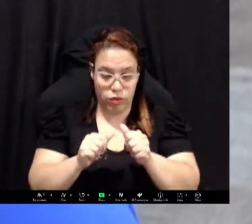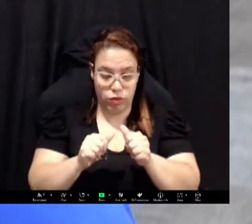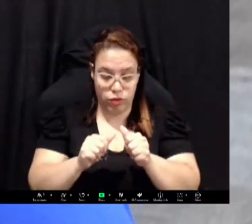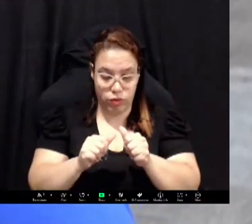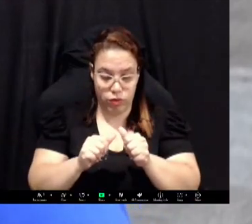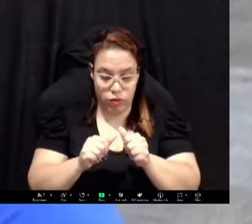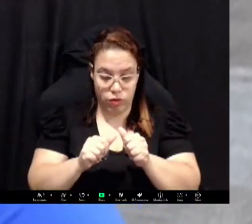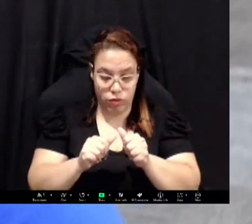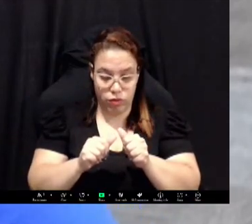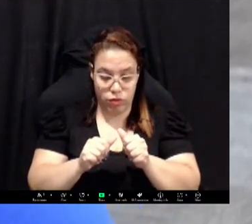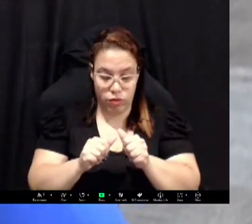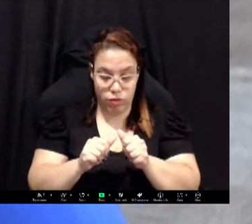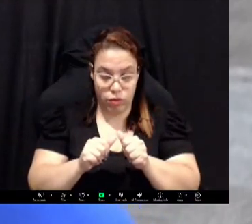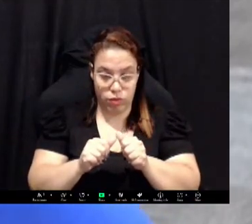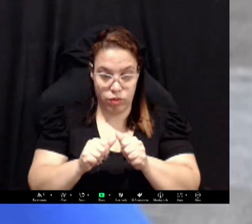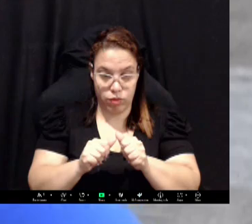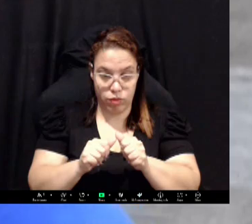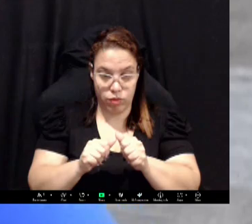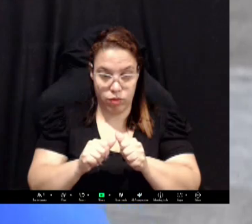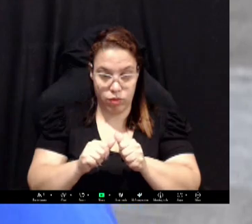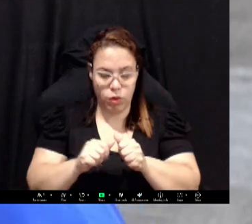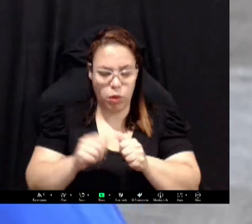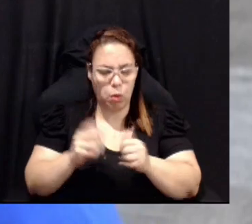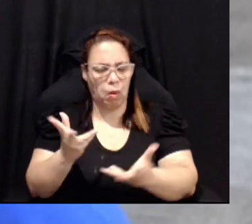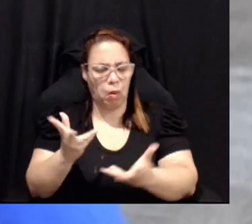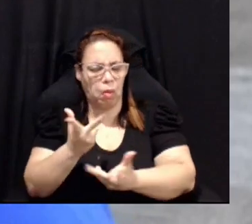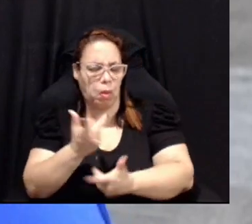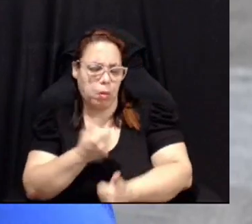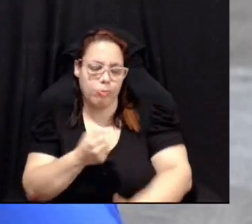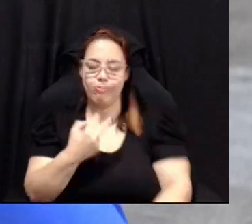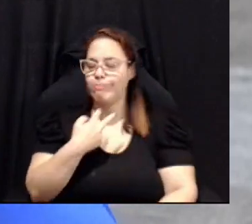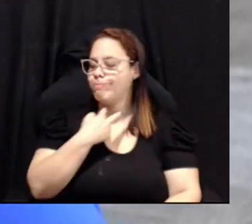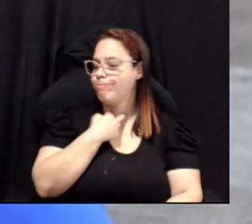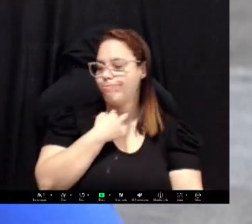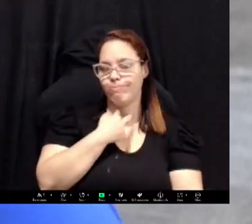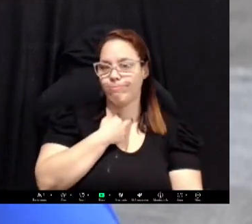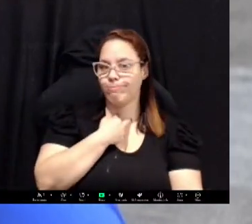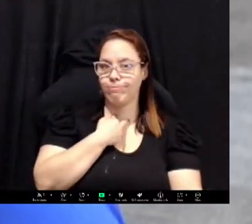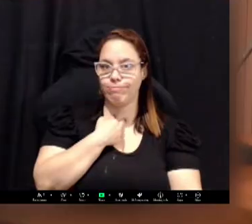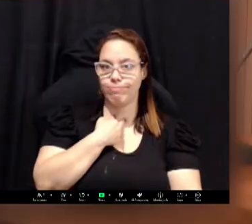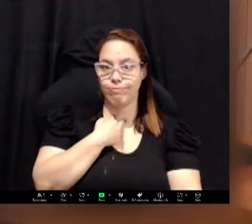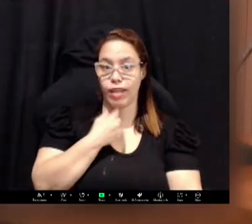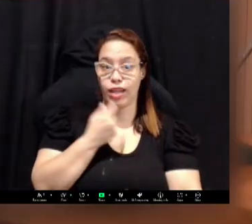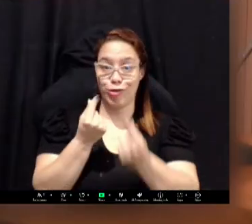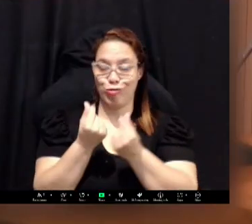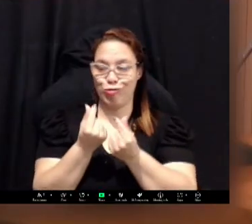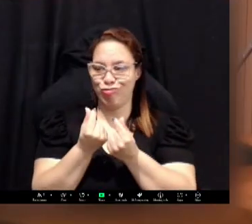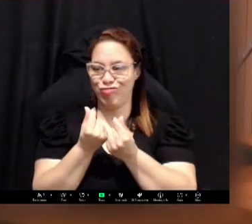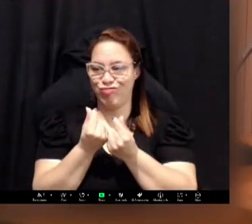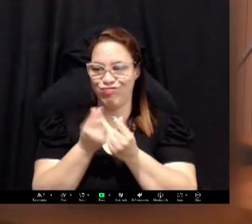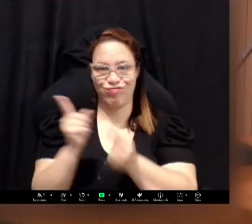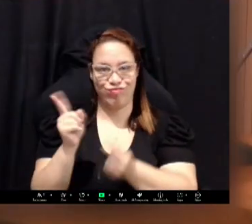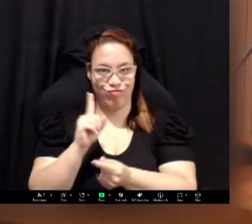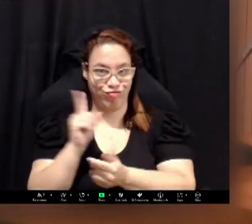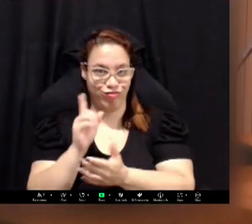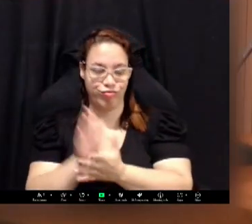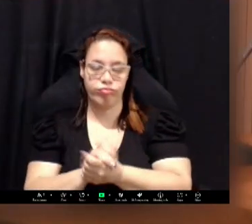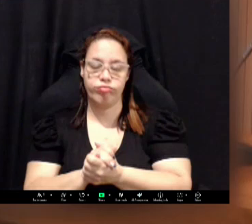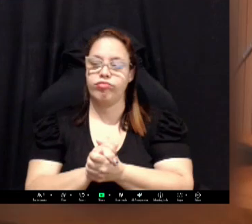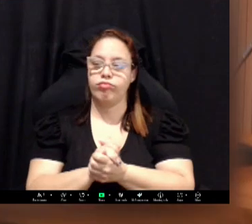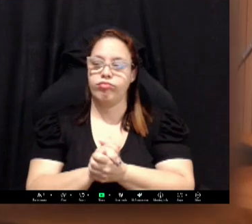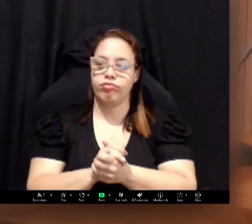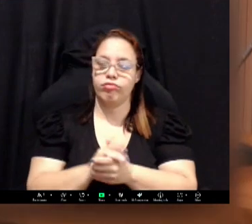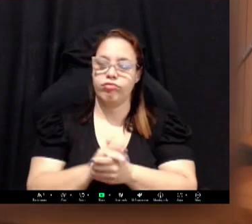elemento de muita qualidade. Não pode ser uma questão mercadológica, de mercado. Também participaram do